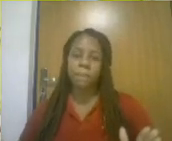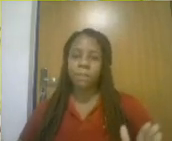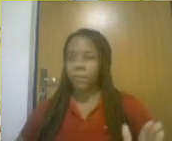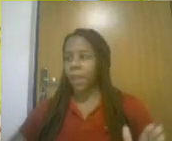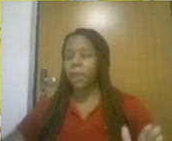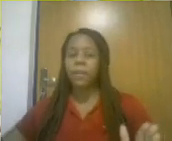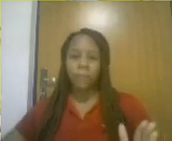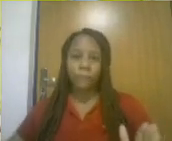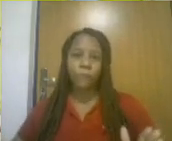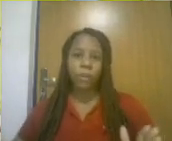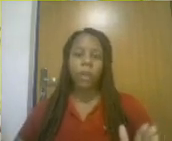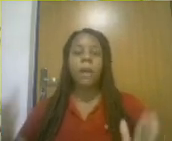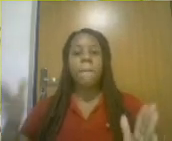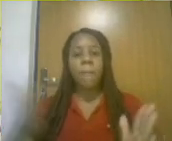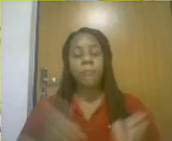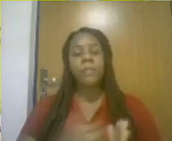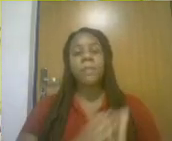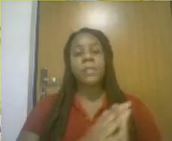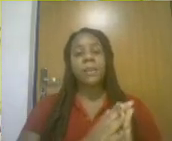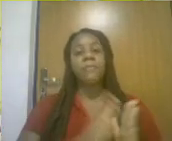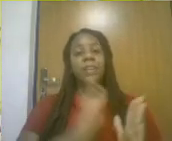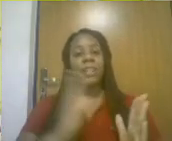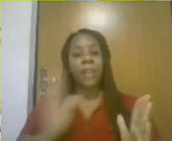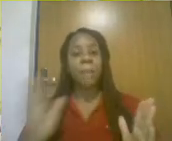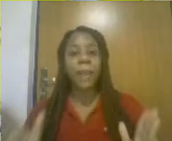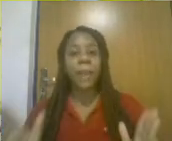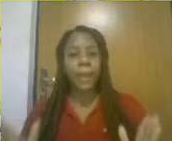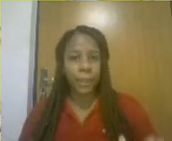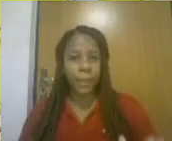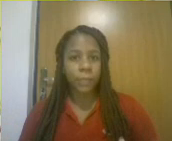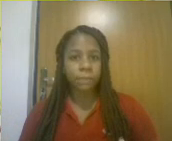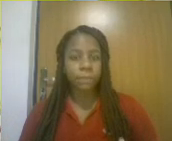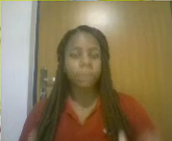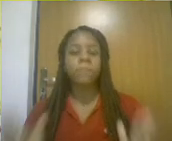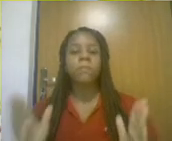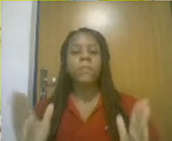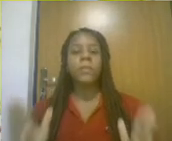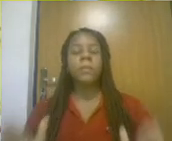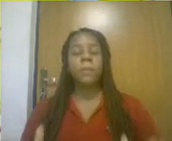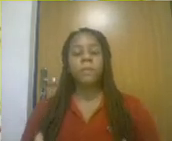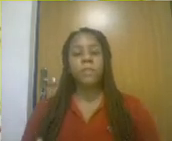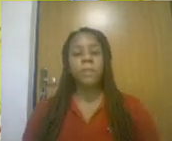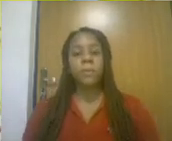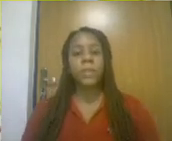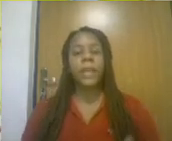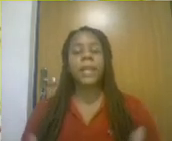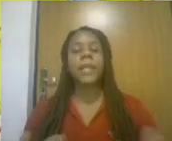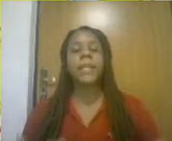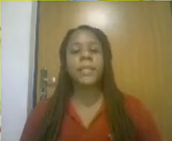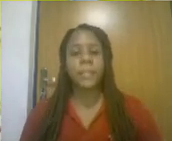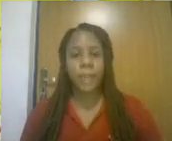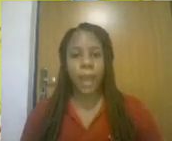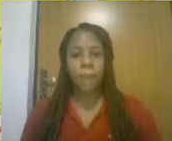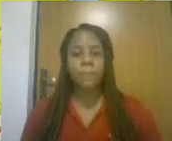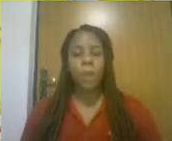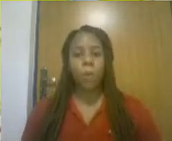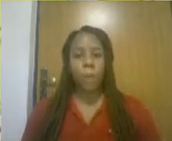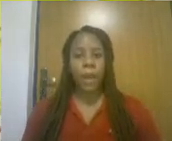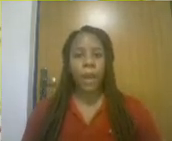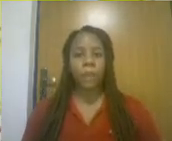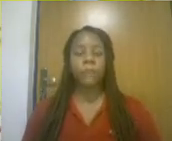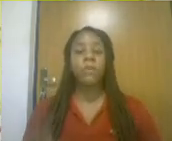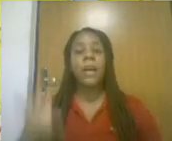linha, né? Da folha. Mas você precisa afastar bem para você poder iniciar